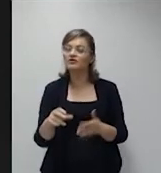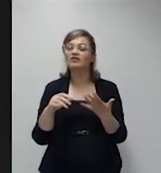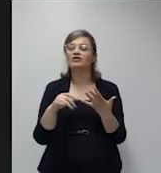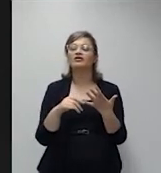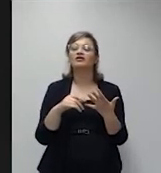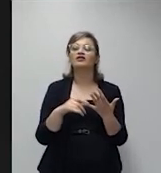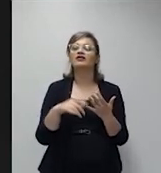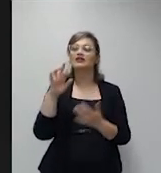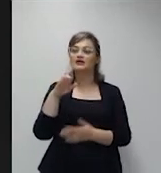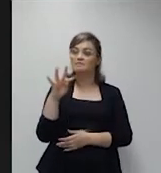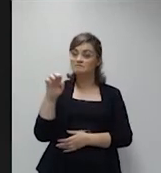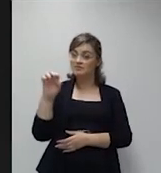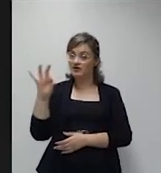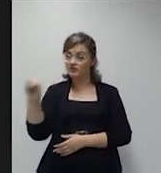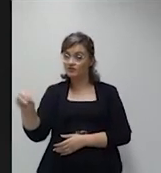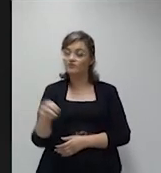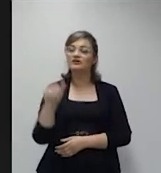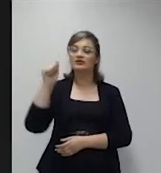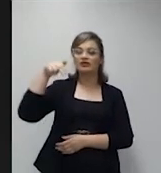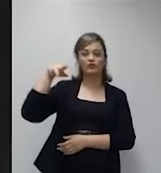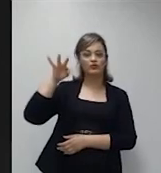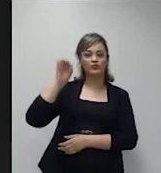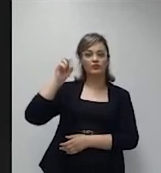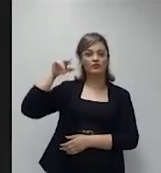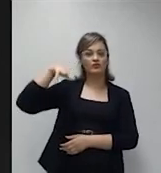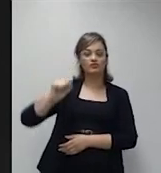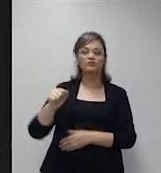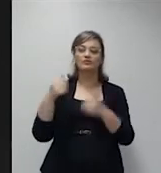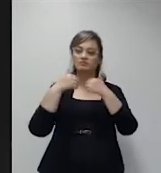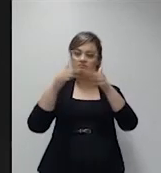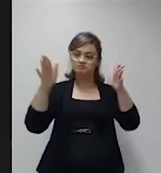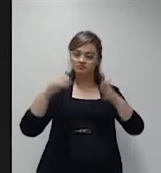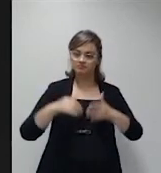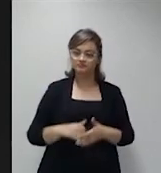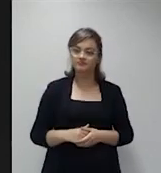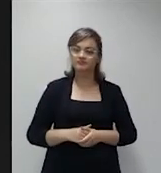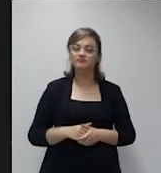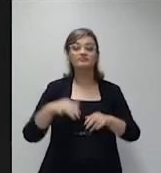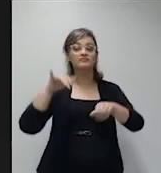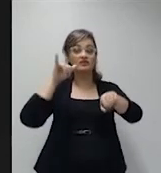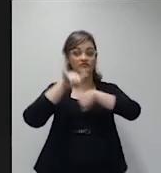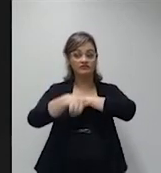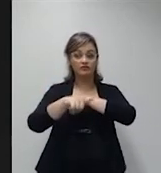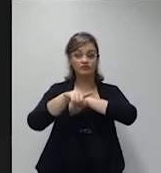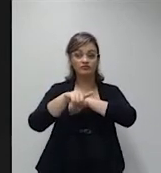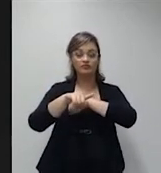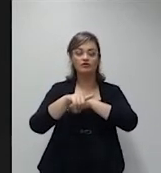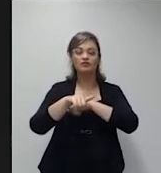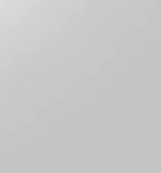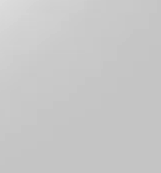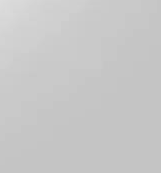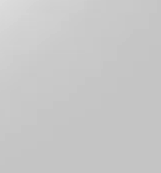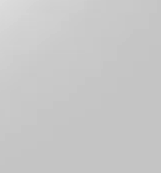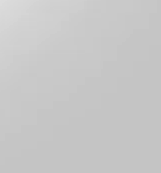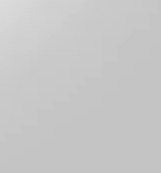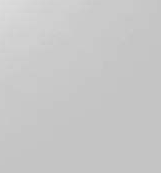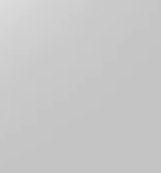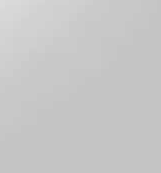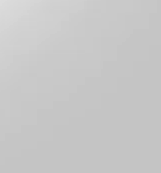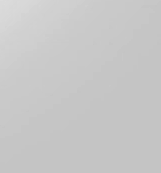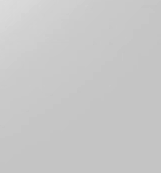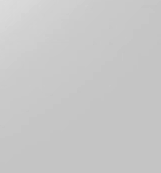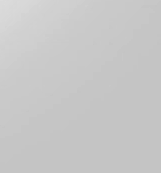diante do pedido expresso por parte do Ministério Público da Polícia do assistente ou do autor da queixa-crime